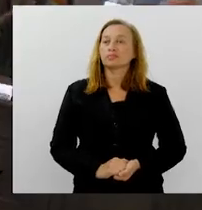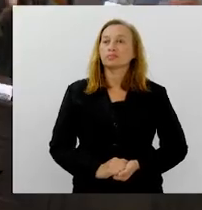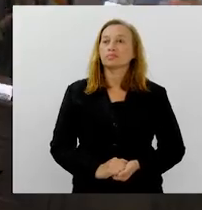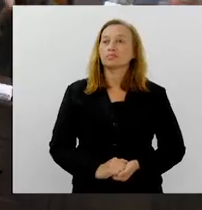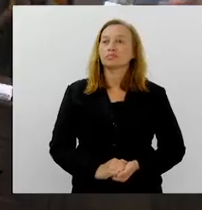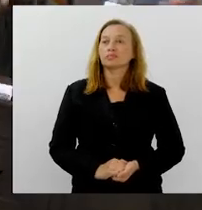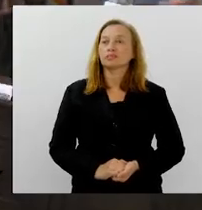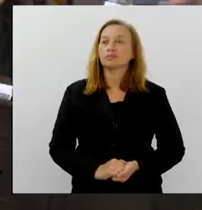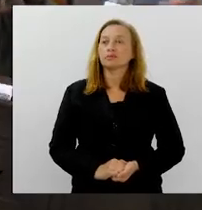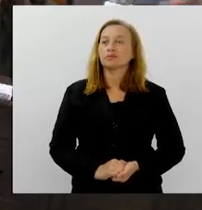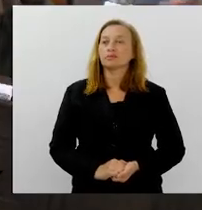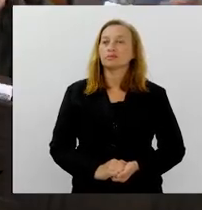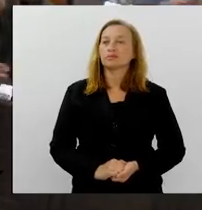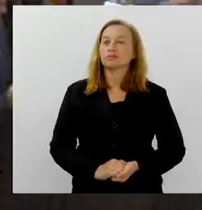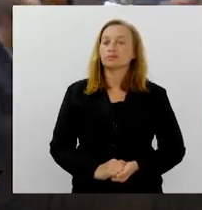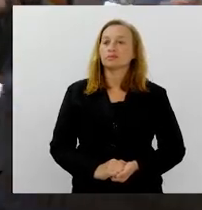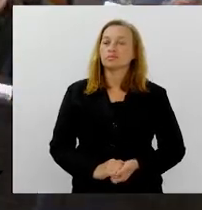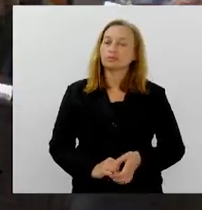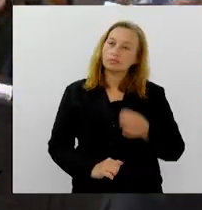Obrigado!